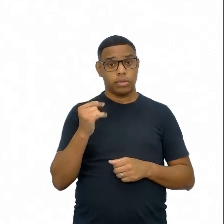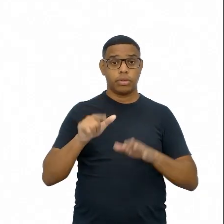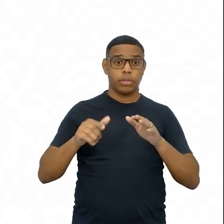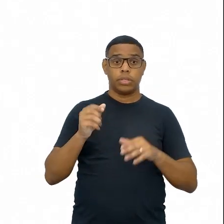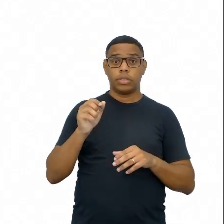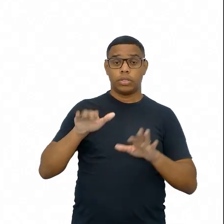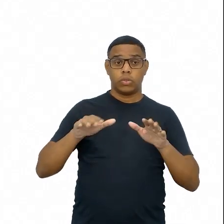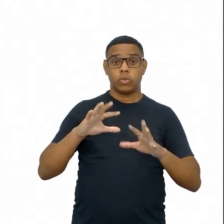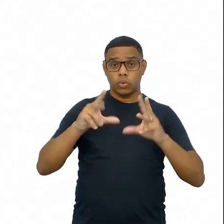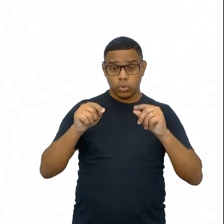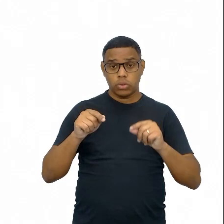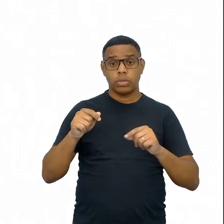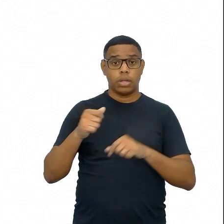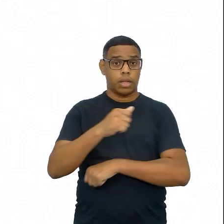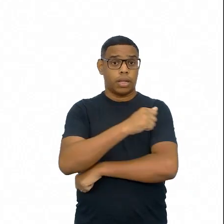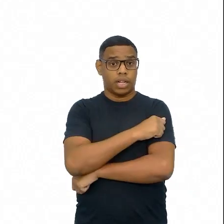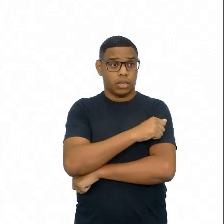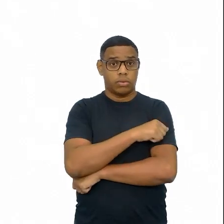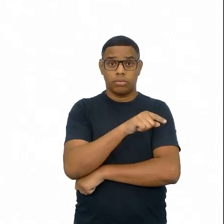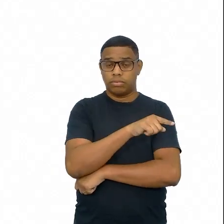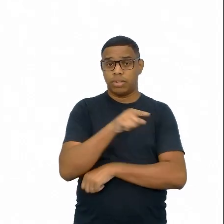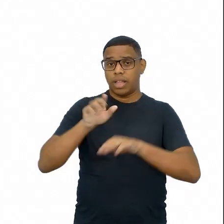todos, aliás, nossos estudantes